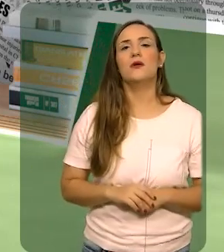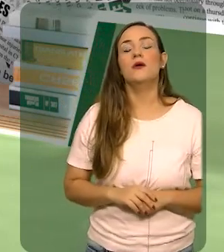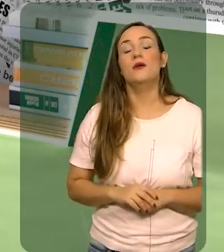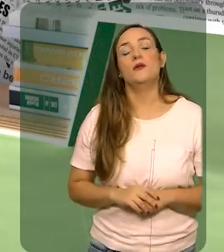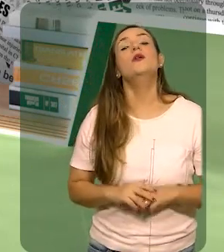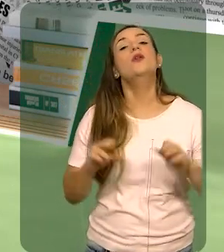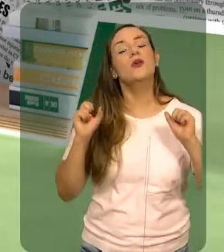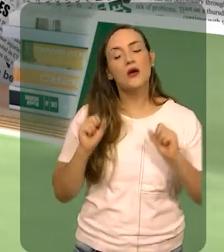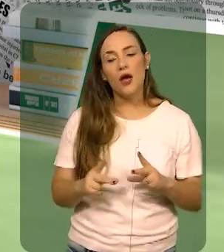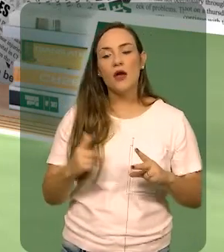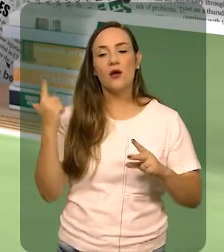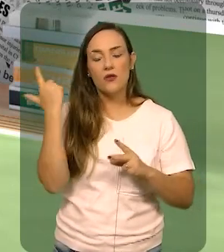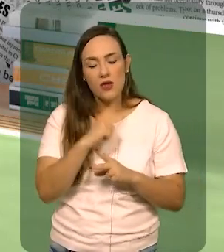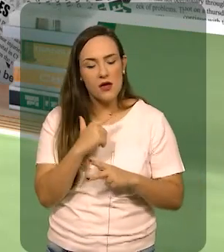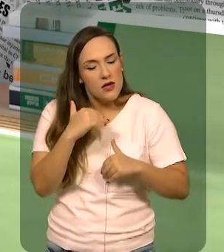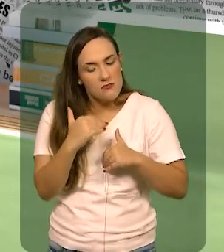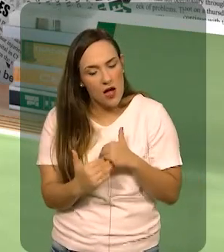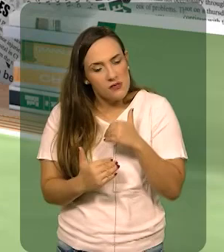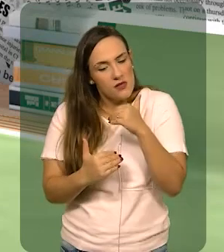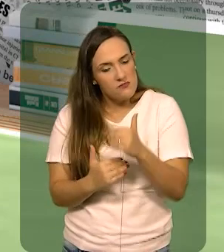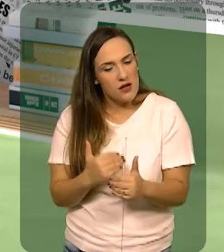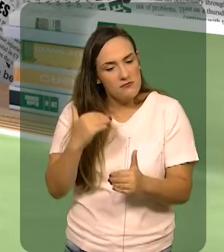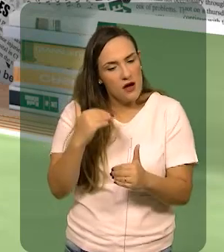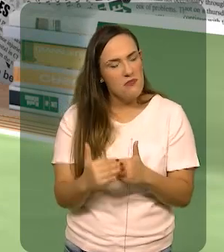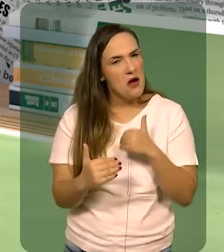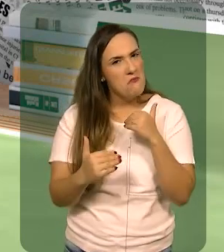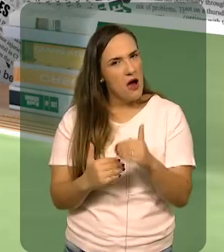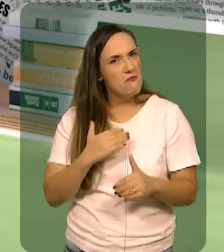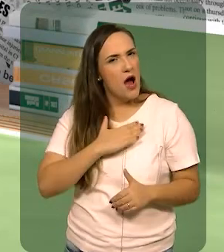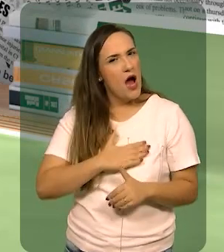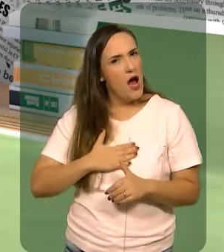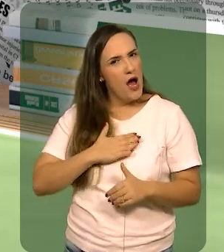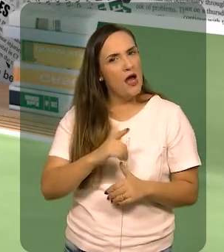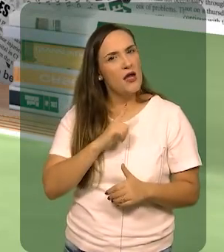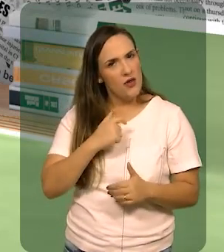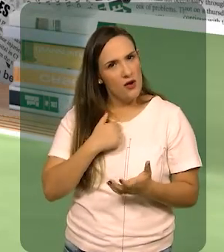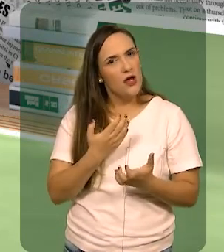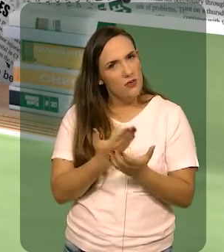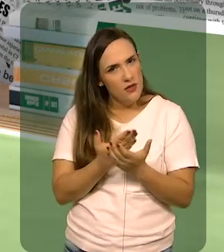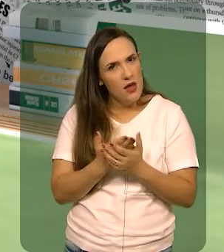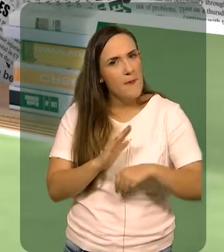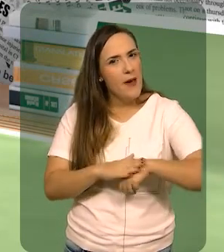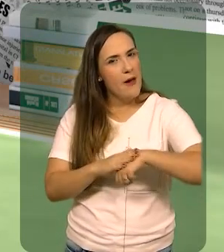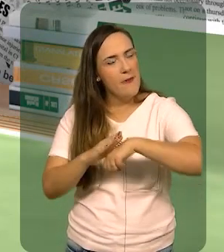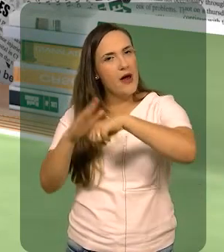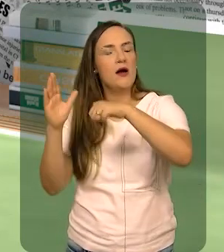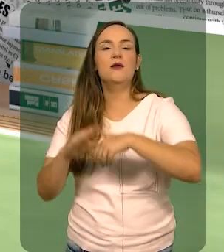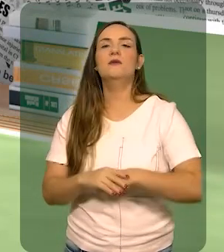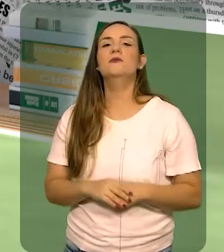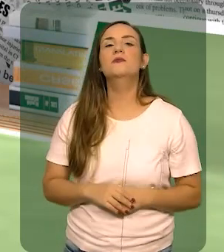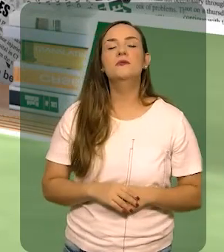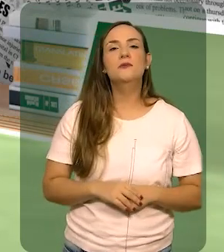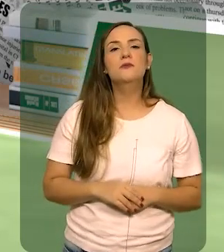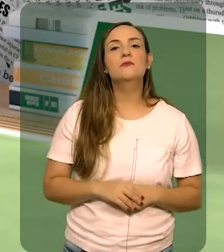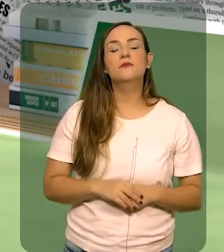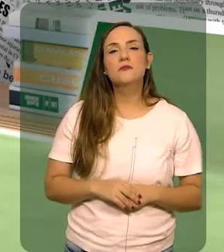Então, e aí eu fui começando a ganhar força. Opa, gostei dessa questão de estudar, quero mais, né?